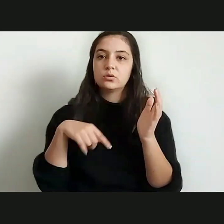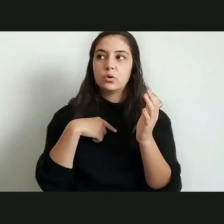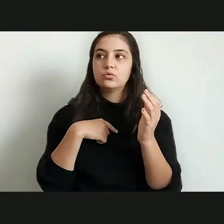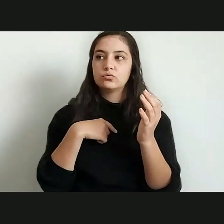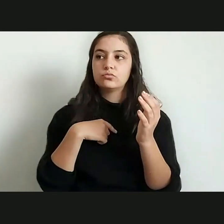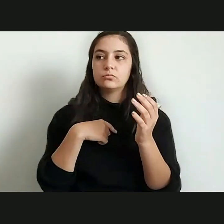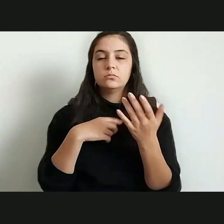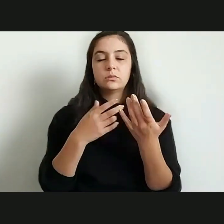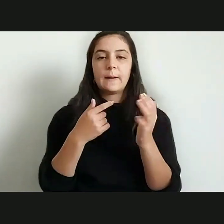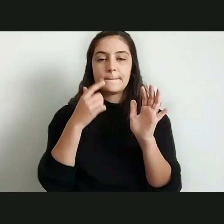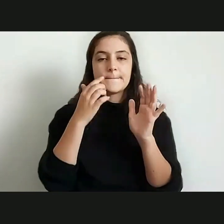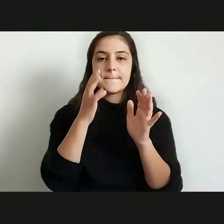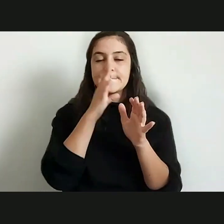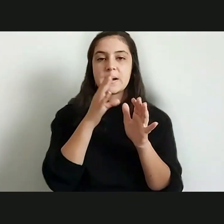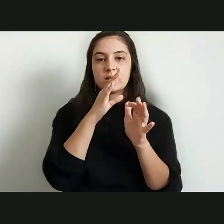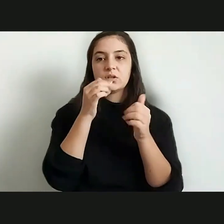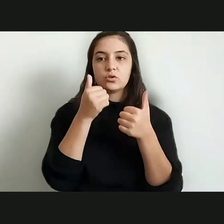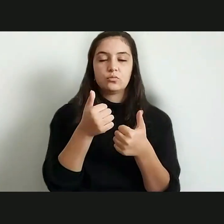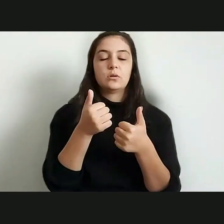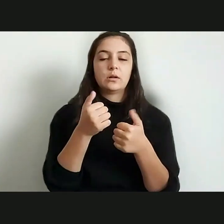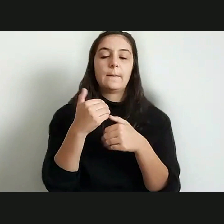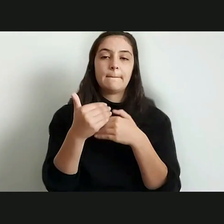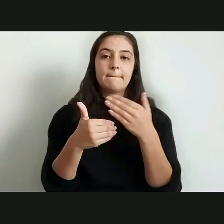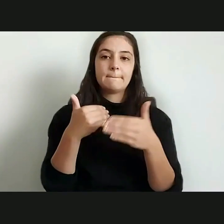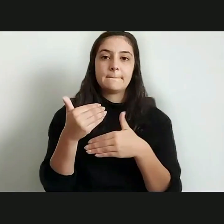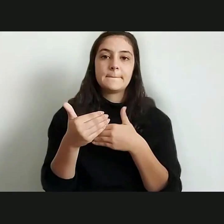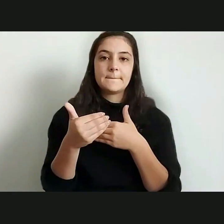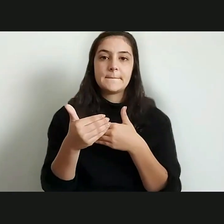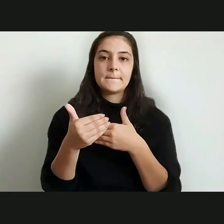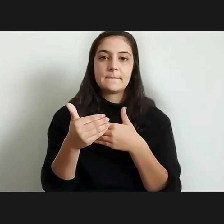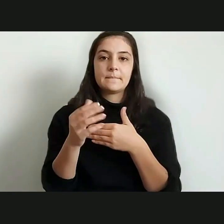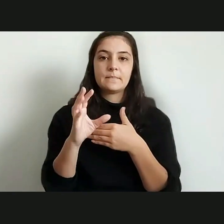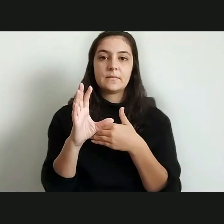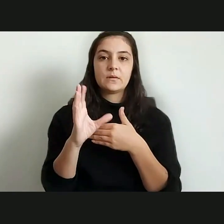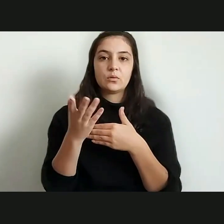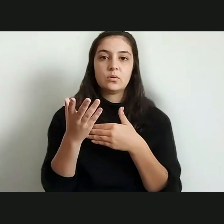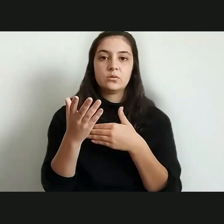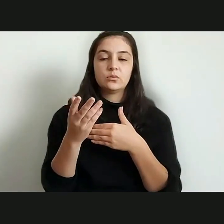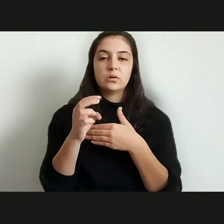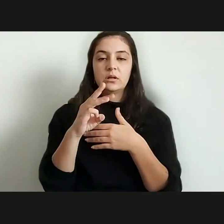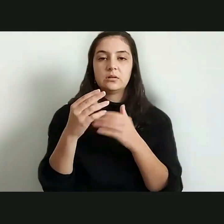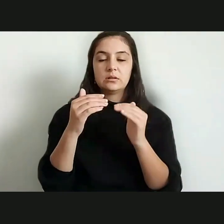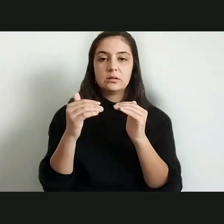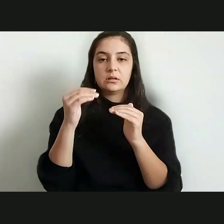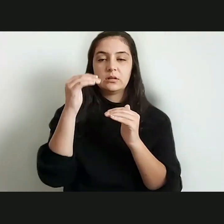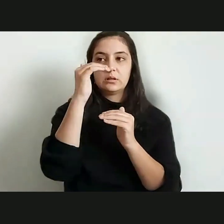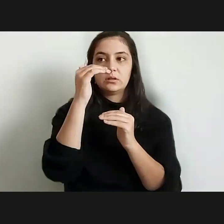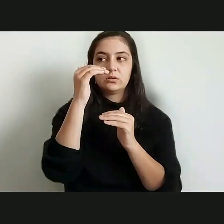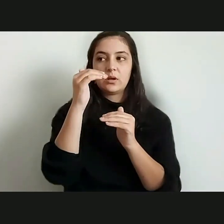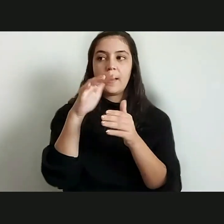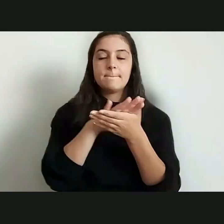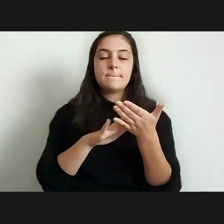replicar as boas práticas que estão em curso. E, portanto, quando nós olhamos para estes 3 níveis, o que está na base